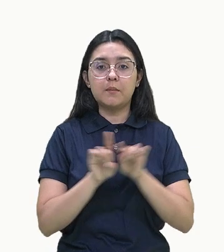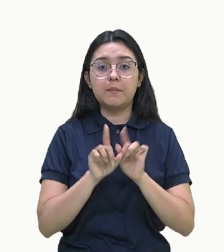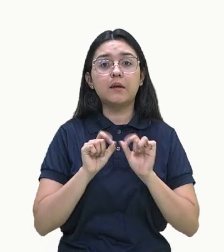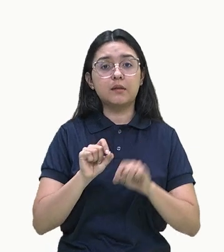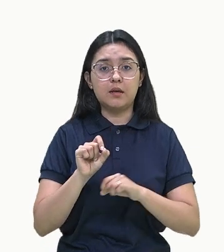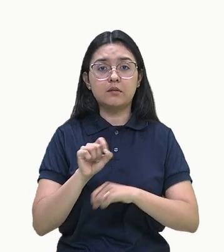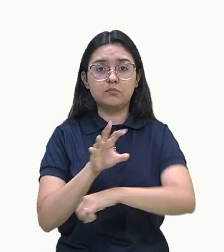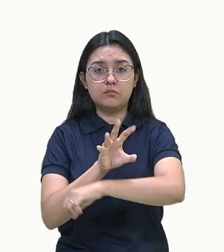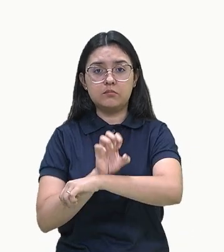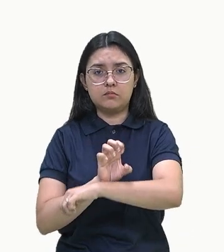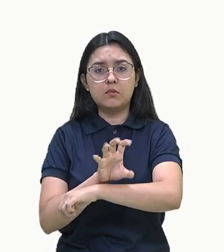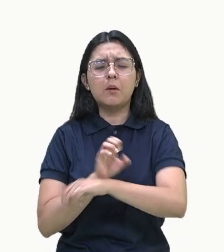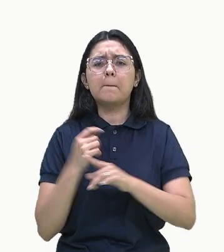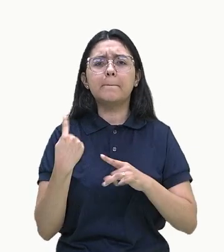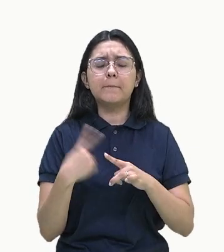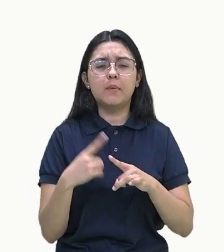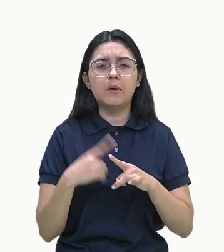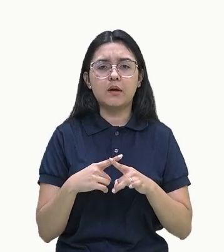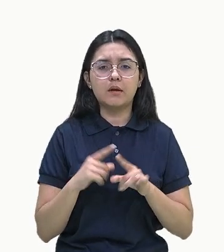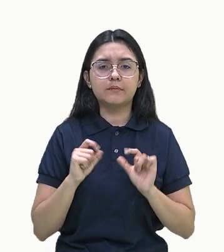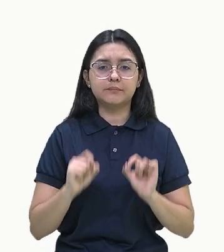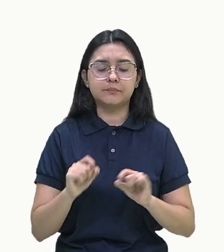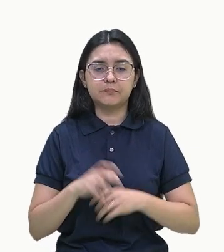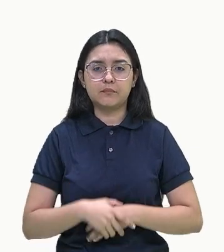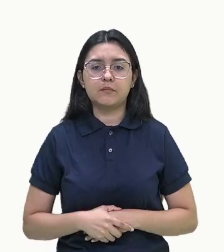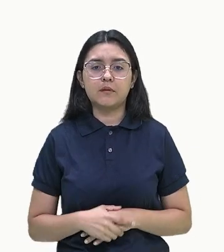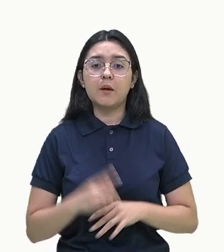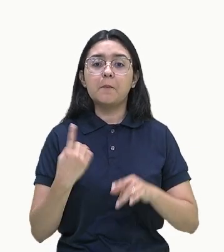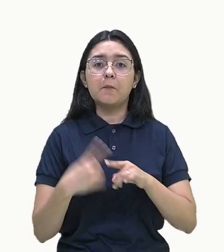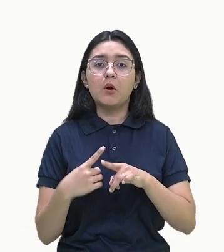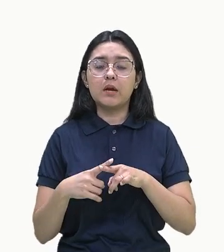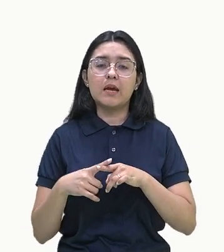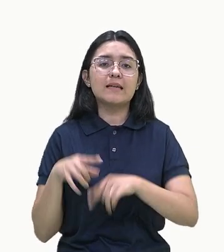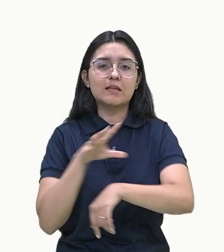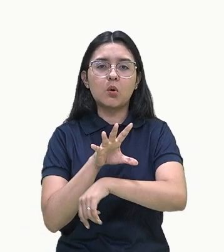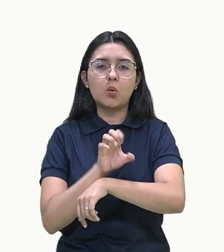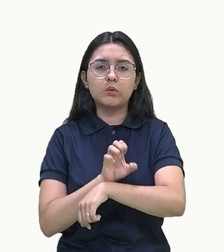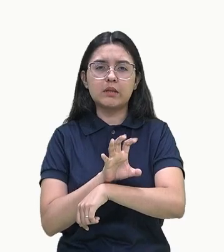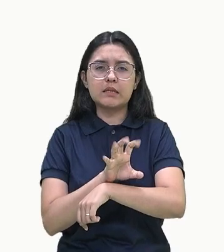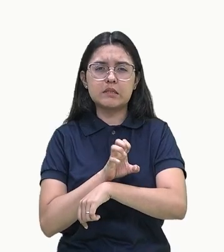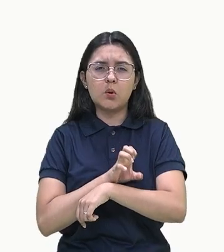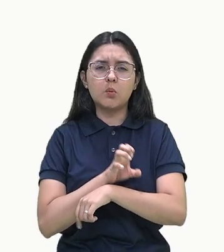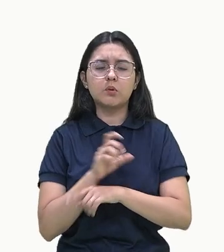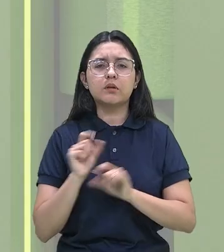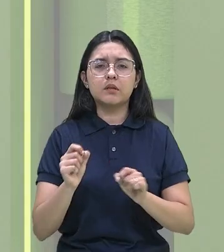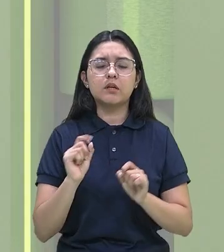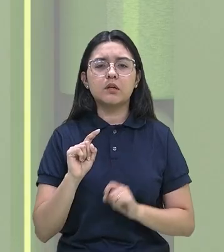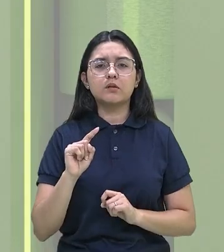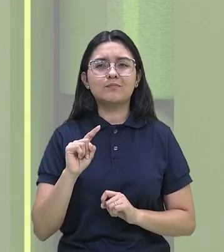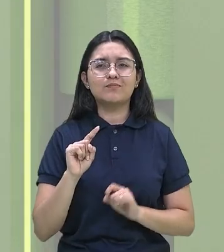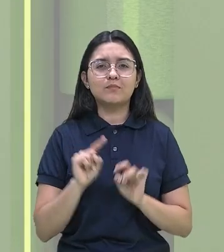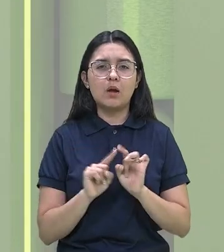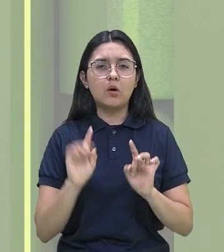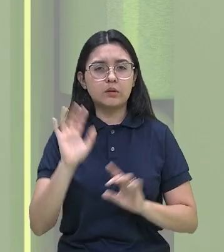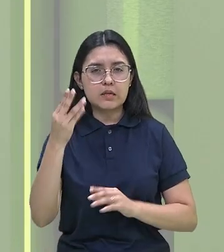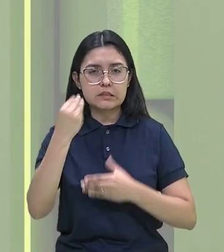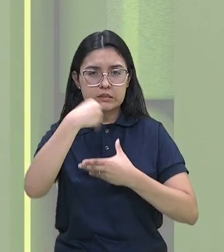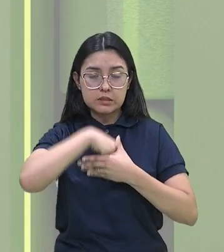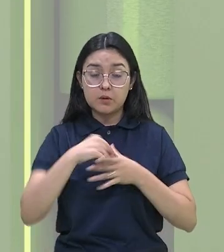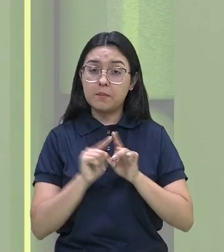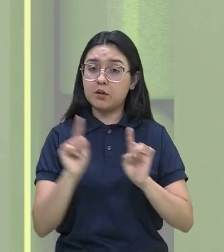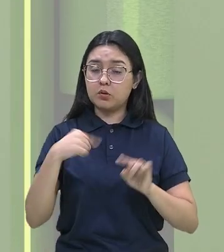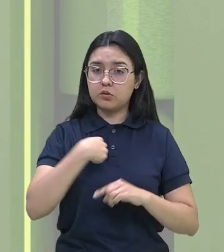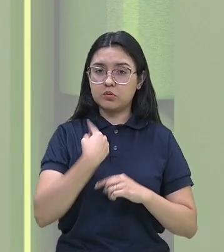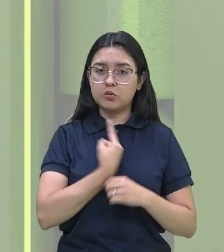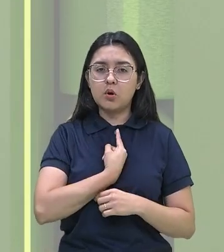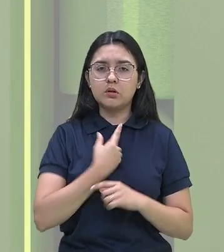contração. Por quê? Porque essa contração que acontece ali nós não percebemos, mas